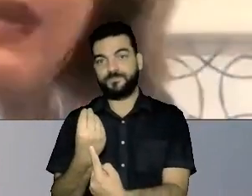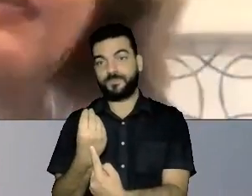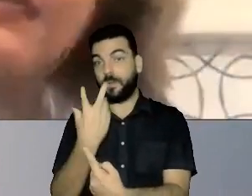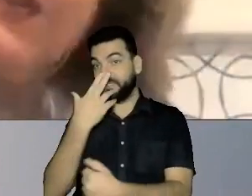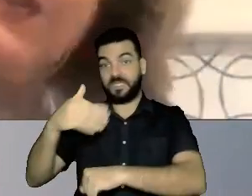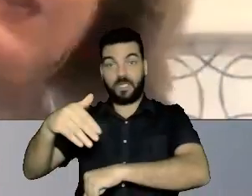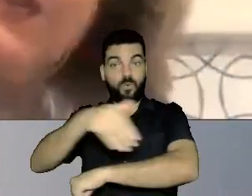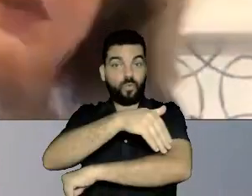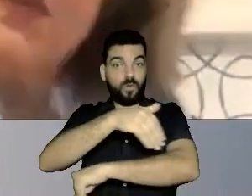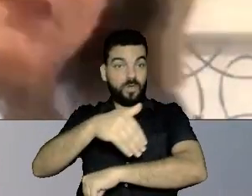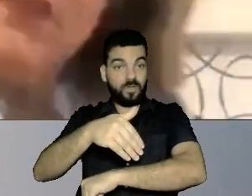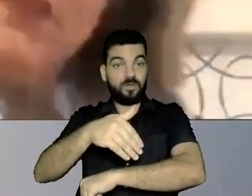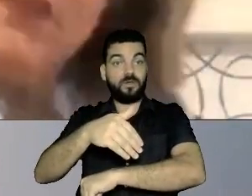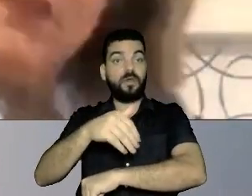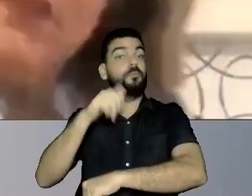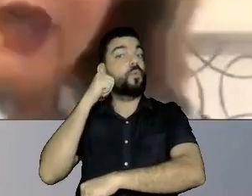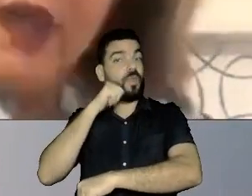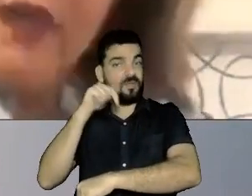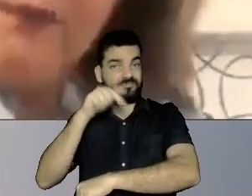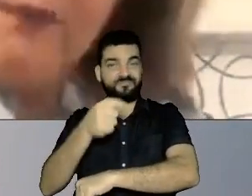as mulheres